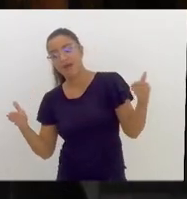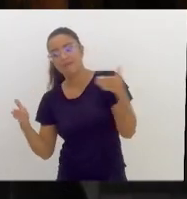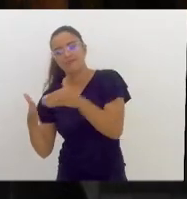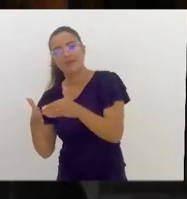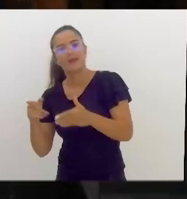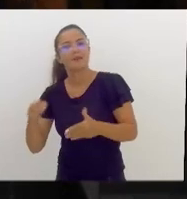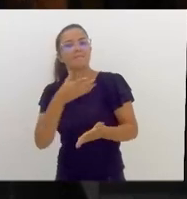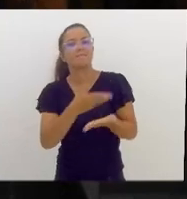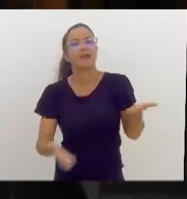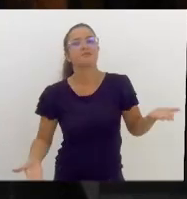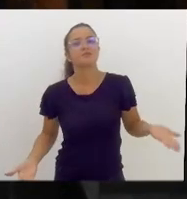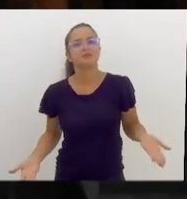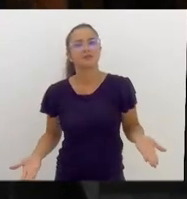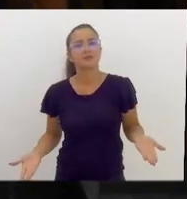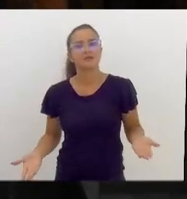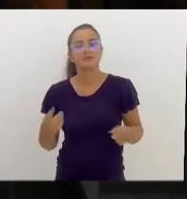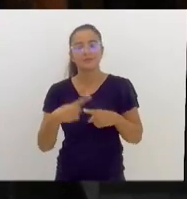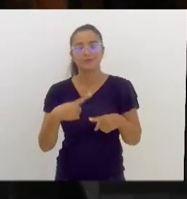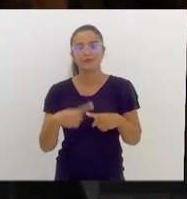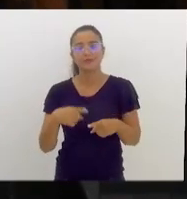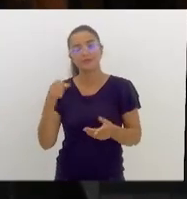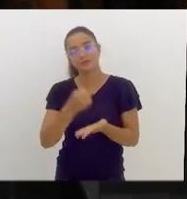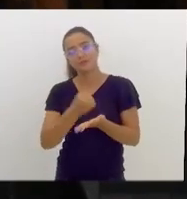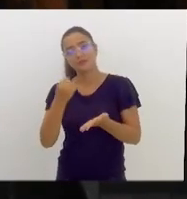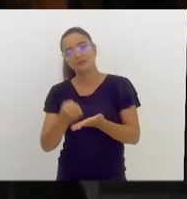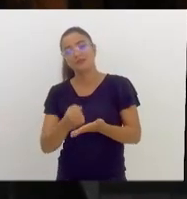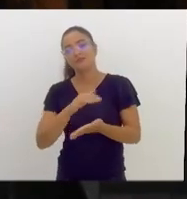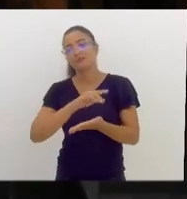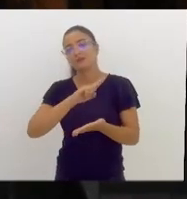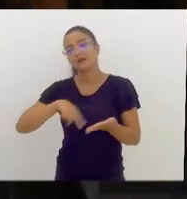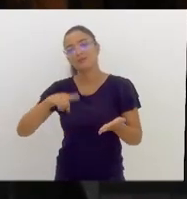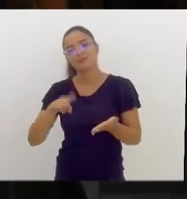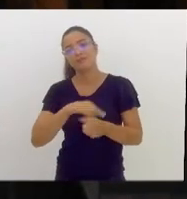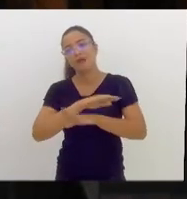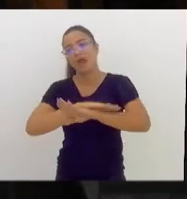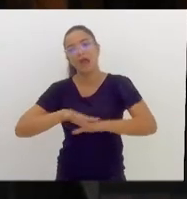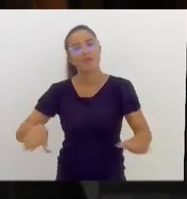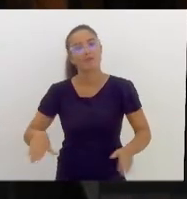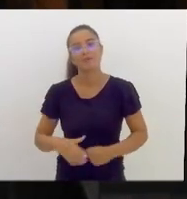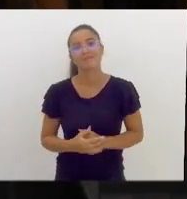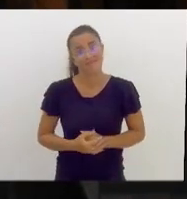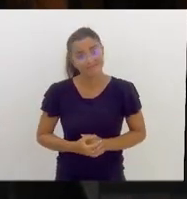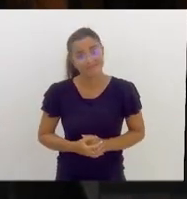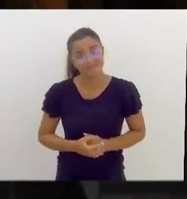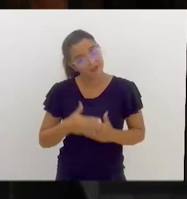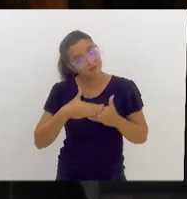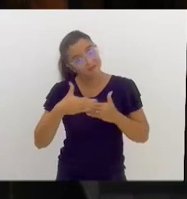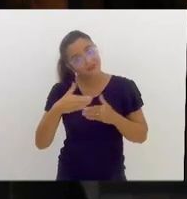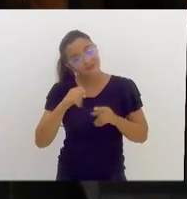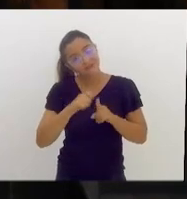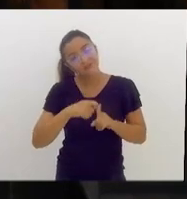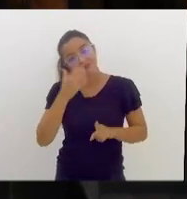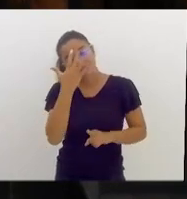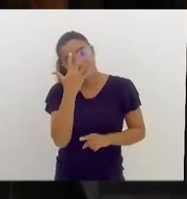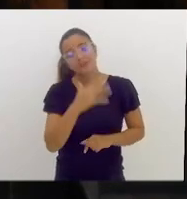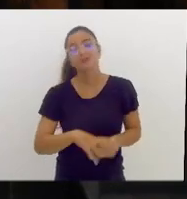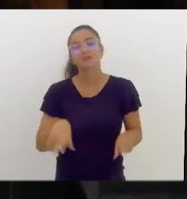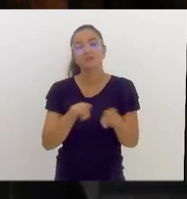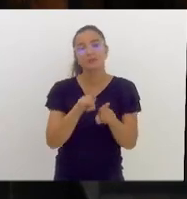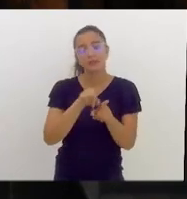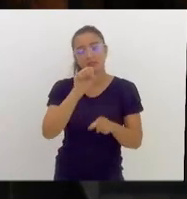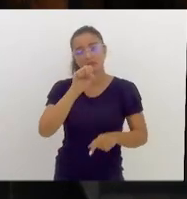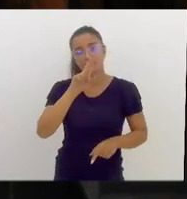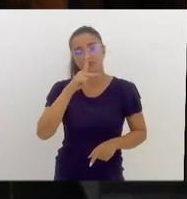terminasse antes da conclusão do contrato, que vai ser agora em fevereiro. E na Supervia a mesma coisa. A gente tem um transporte